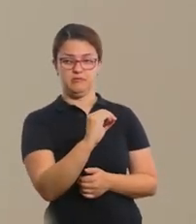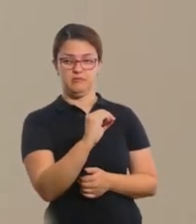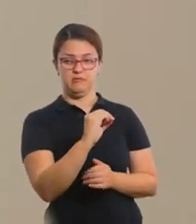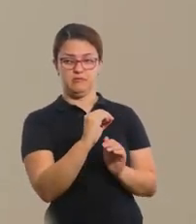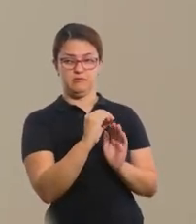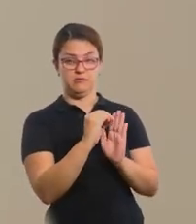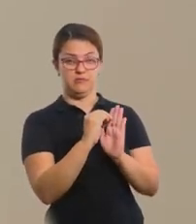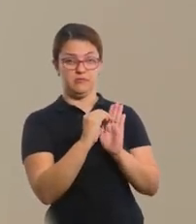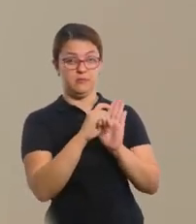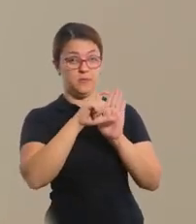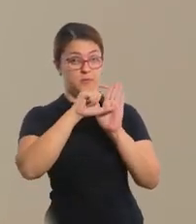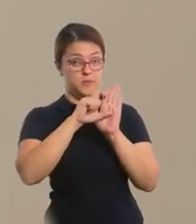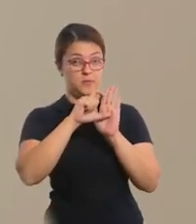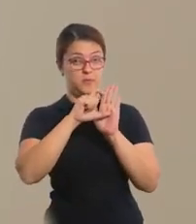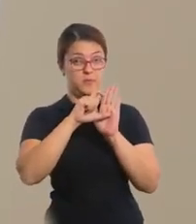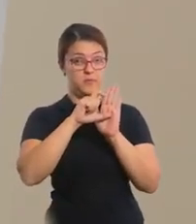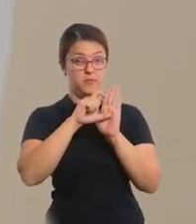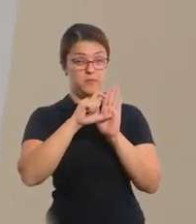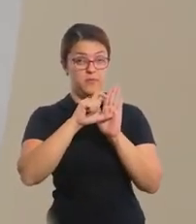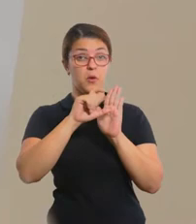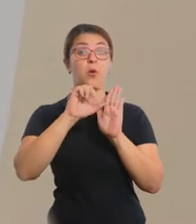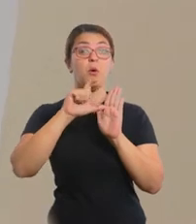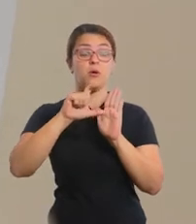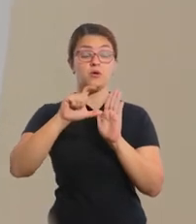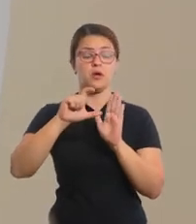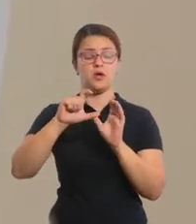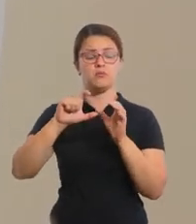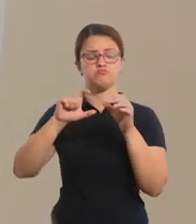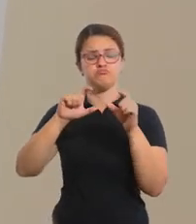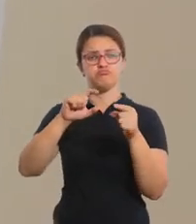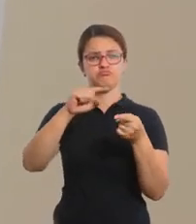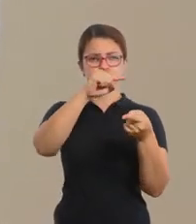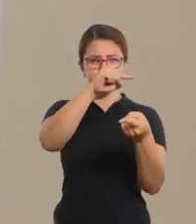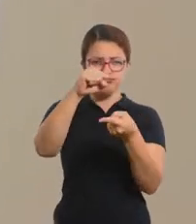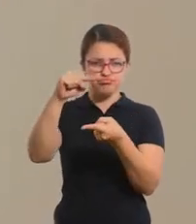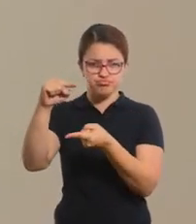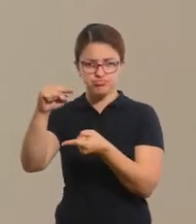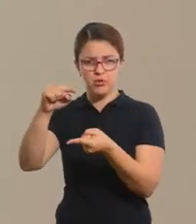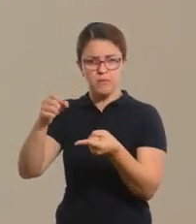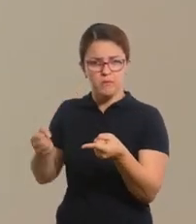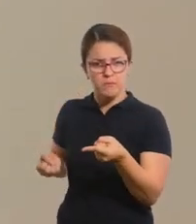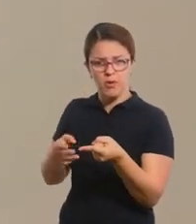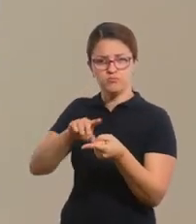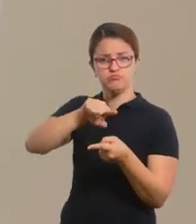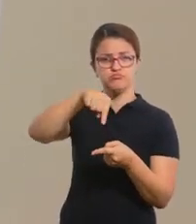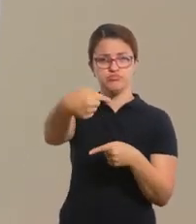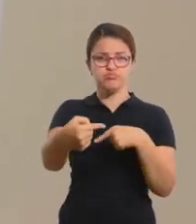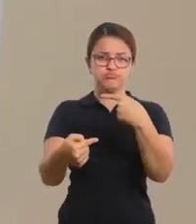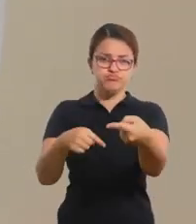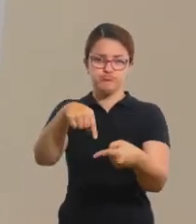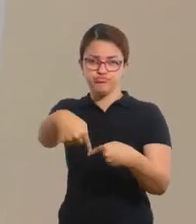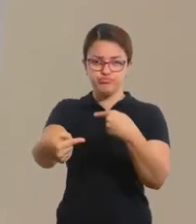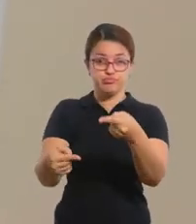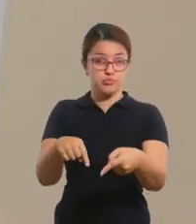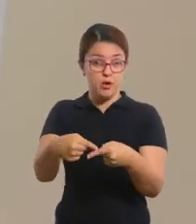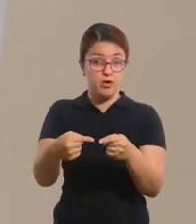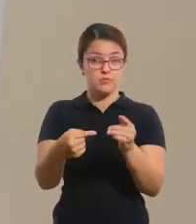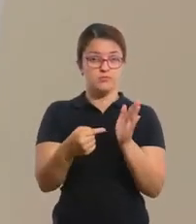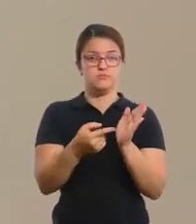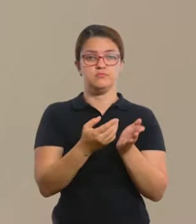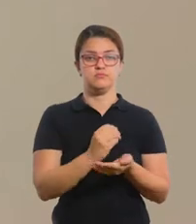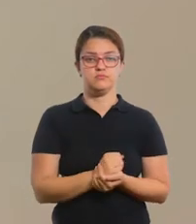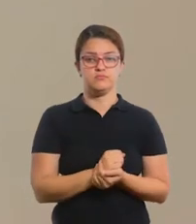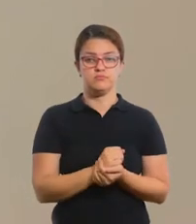certo? Aqui são os pinos que vão cair, que ele vai conseguir derrubar. Aqui vai ser o total de pinos em